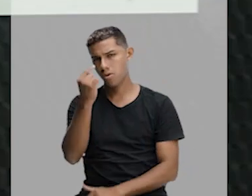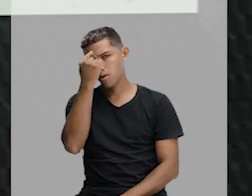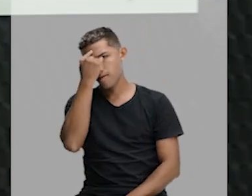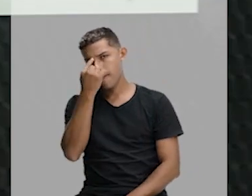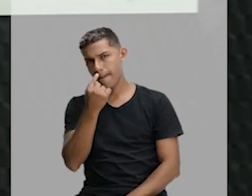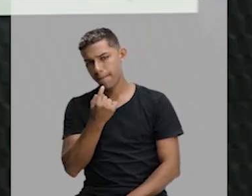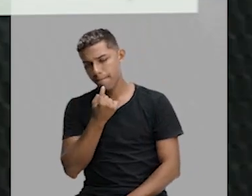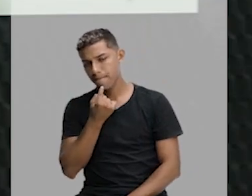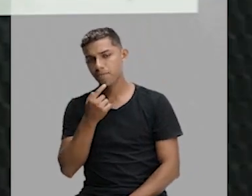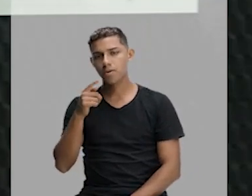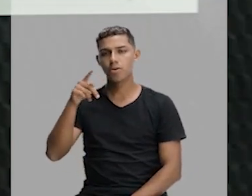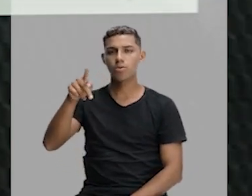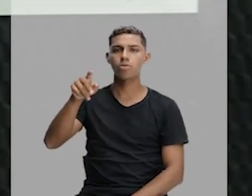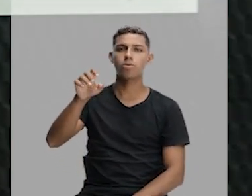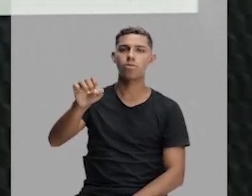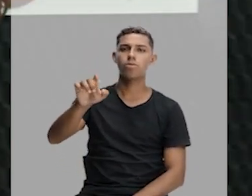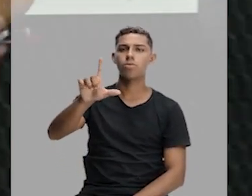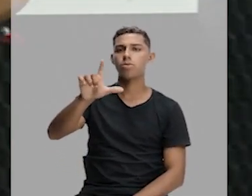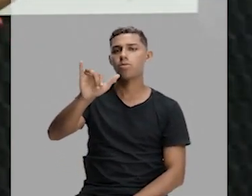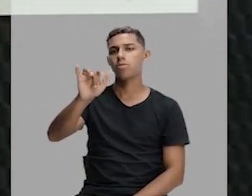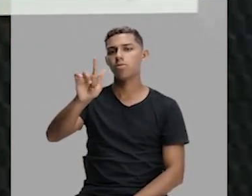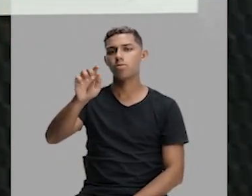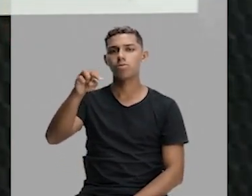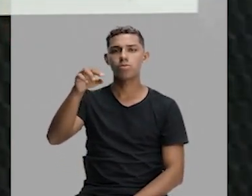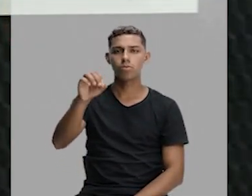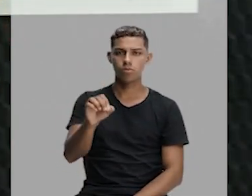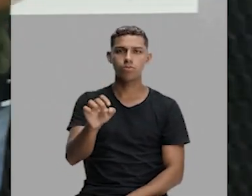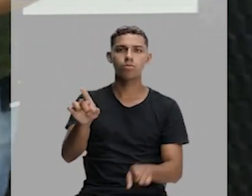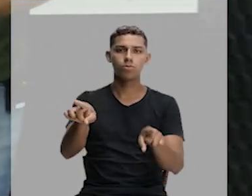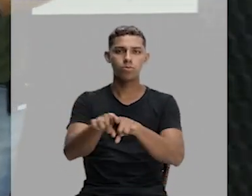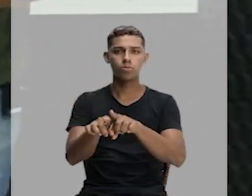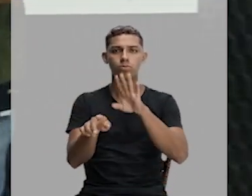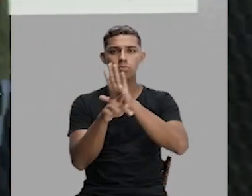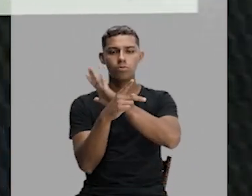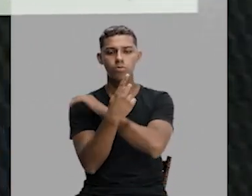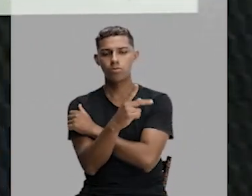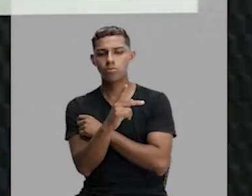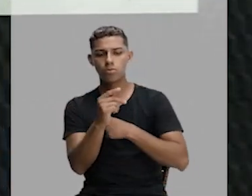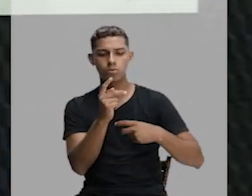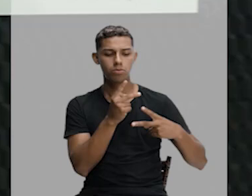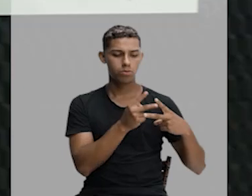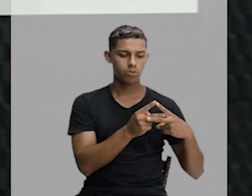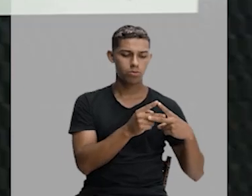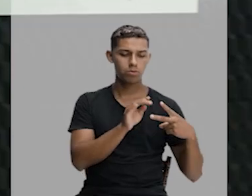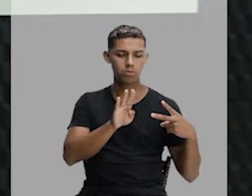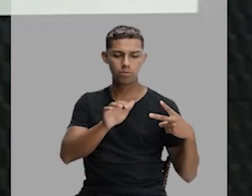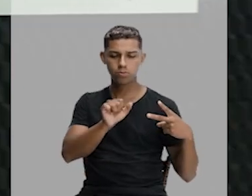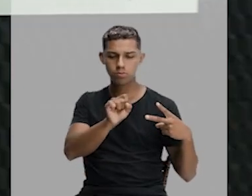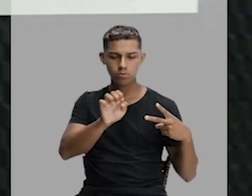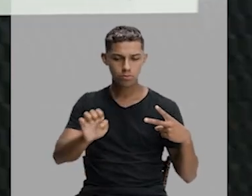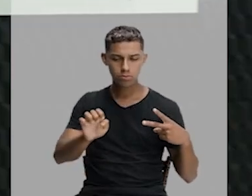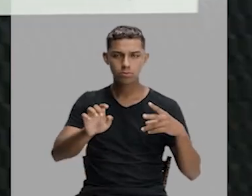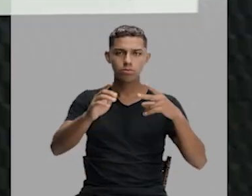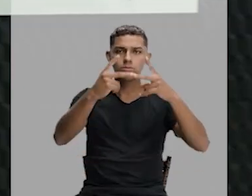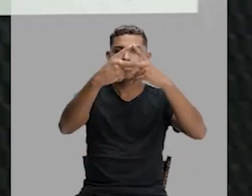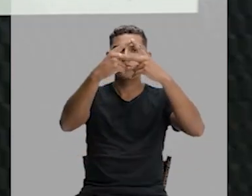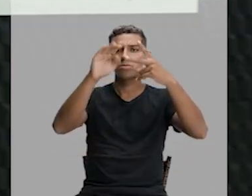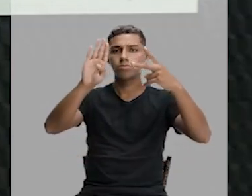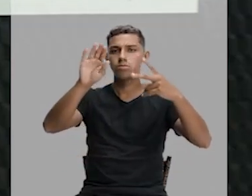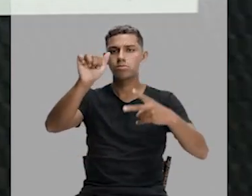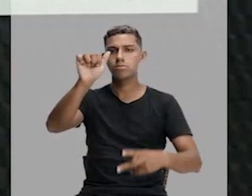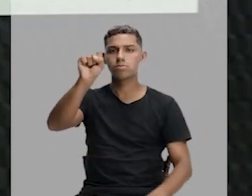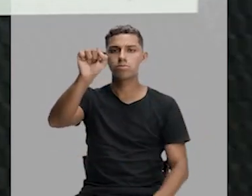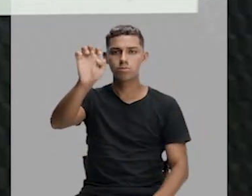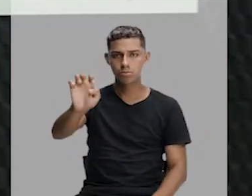desse polígono que forma a base. Beleza? Bom, então já um desenho um pouquinho mais